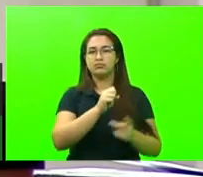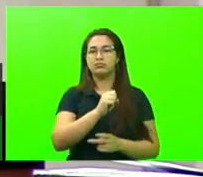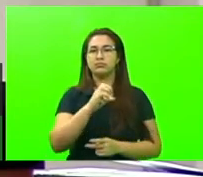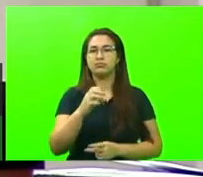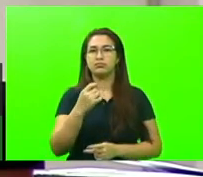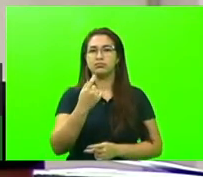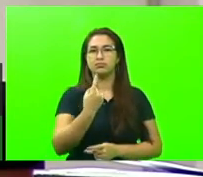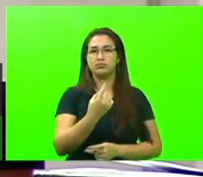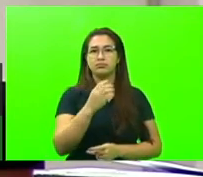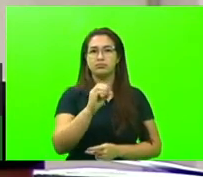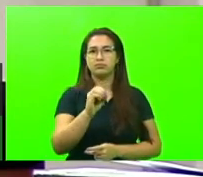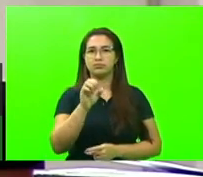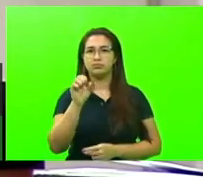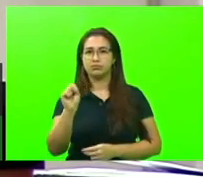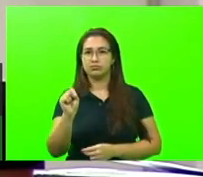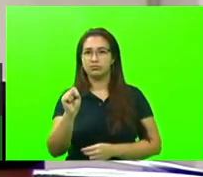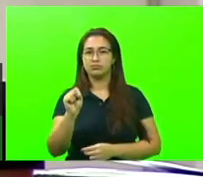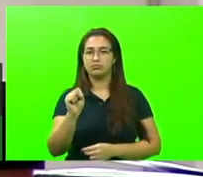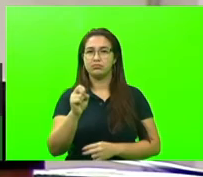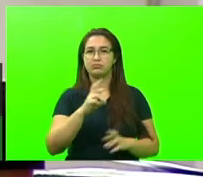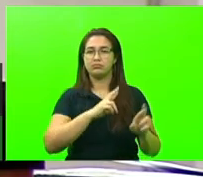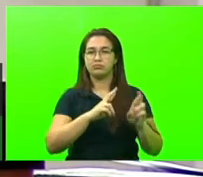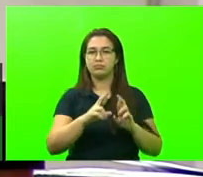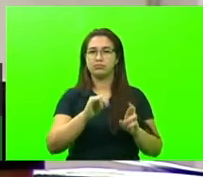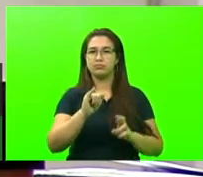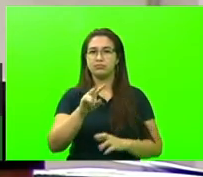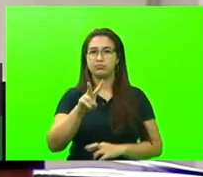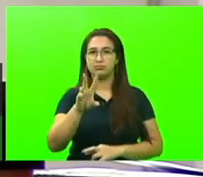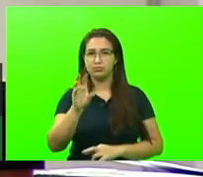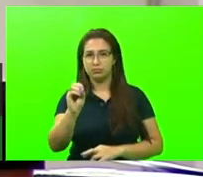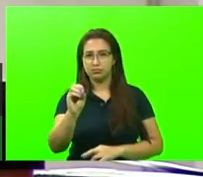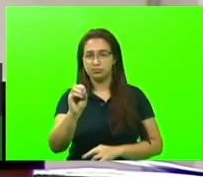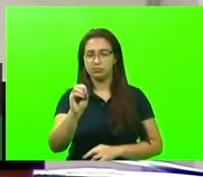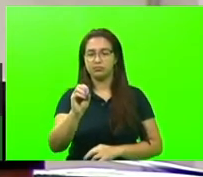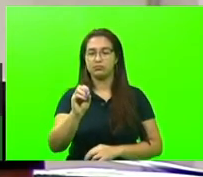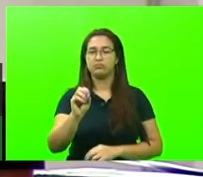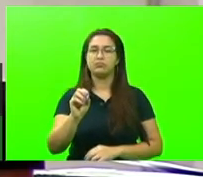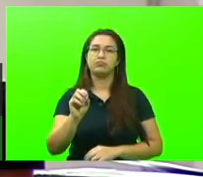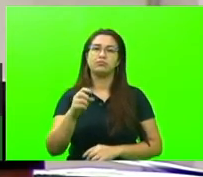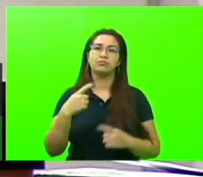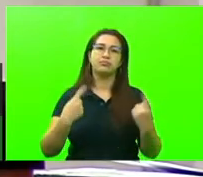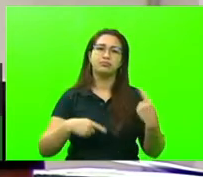SC-108, a rodovia Ivo Silveira, trecho de Gaspar a Brusque. Em discussão?